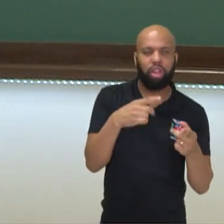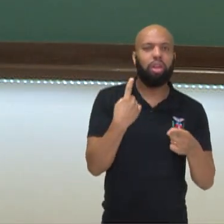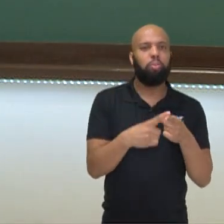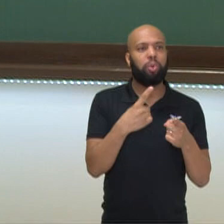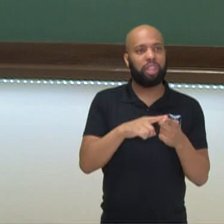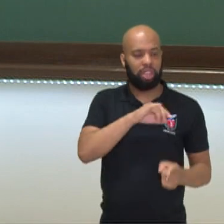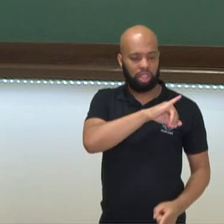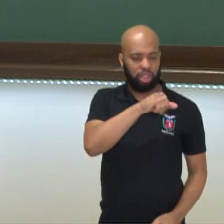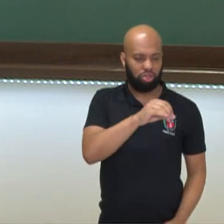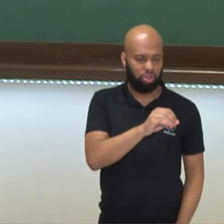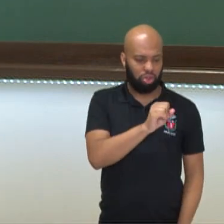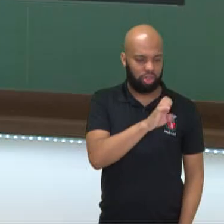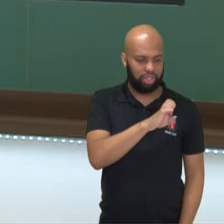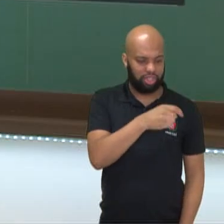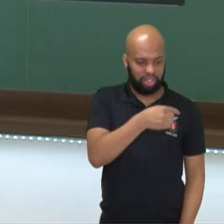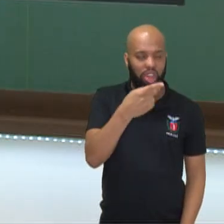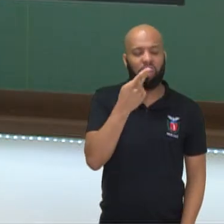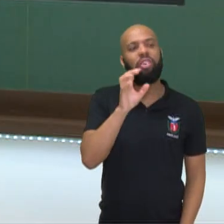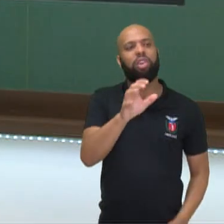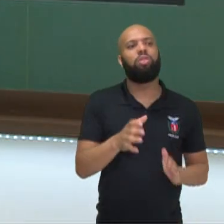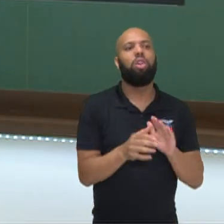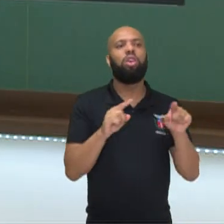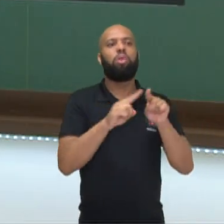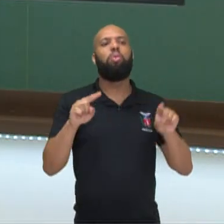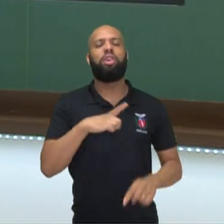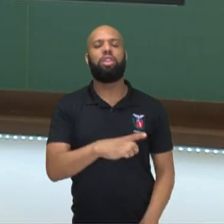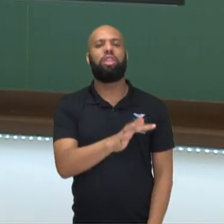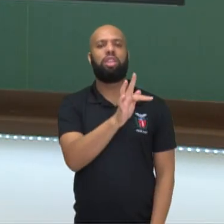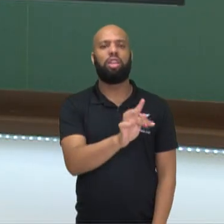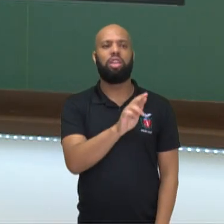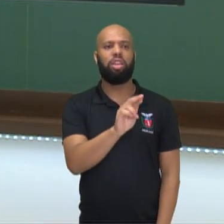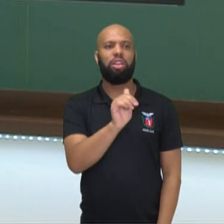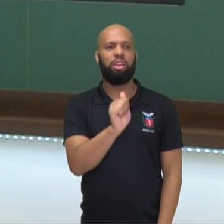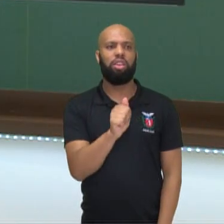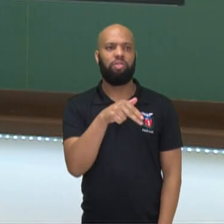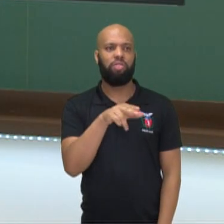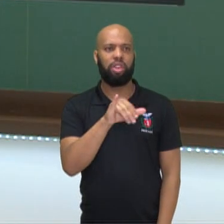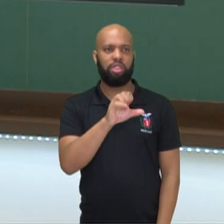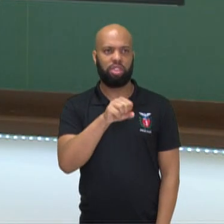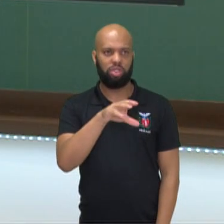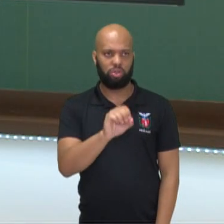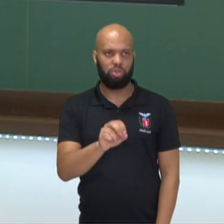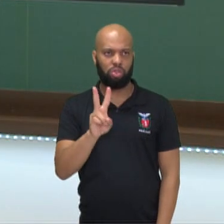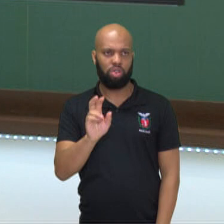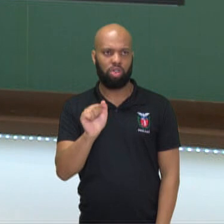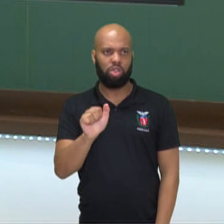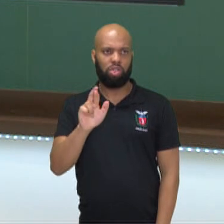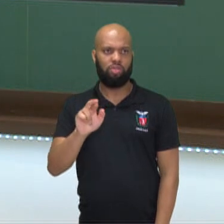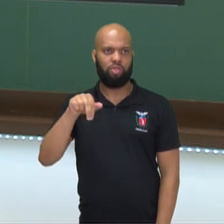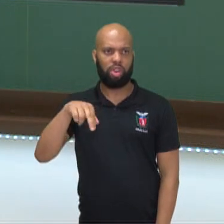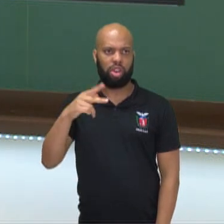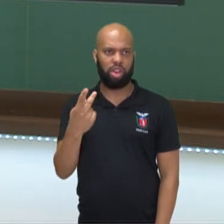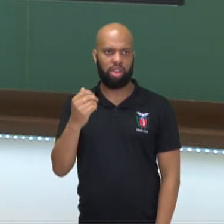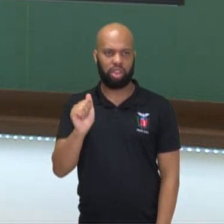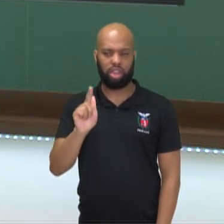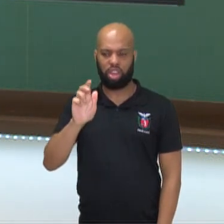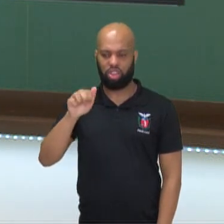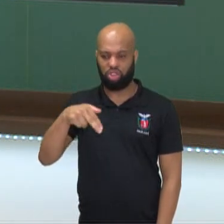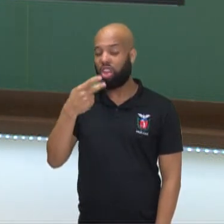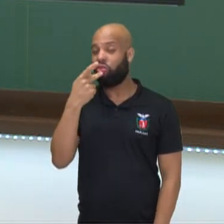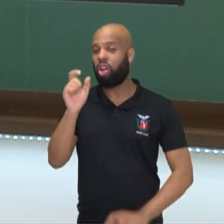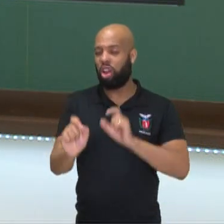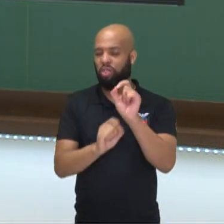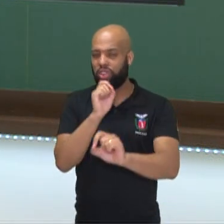isso. Já Francisco Varnhagen tinha a ideia de que os índios, como selvagens, os índios eram